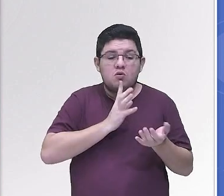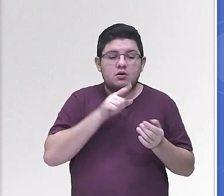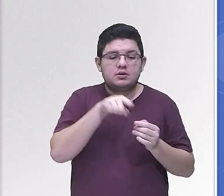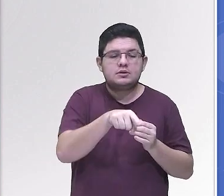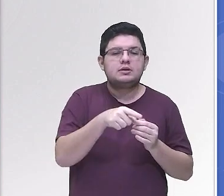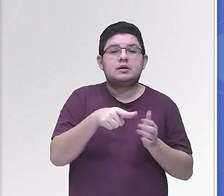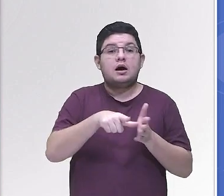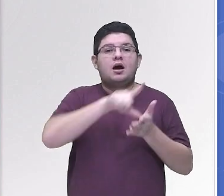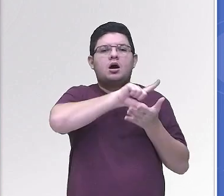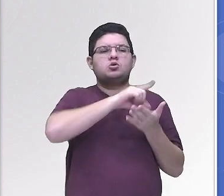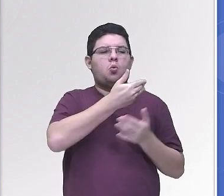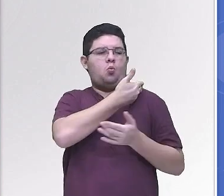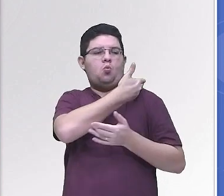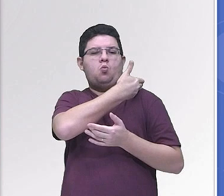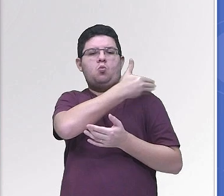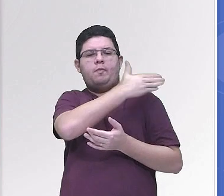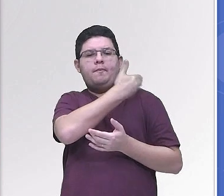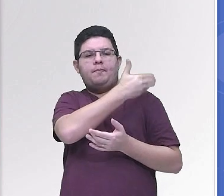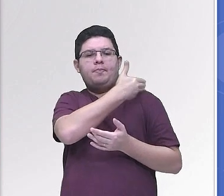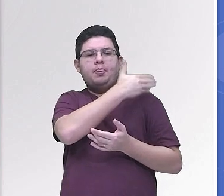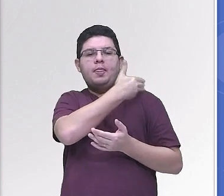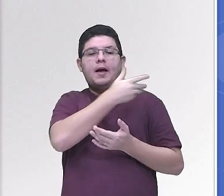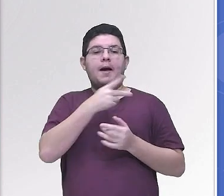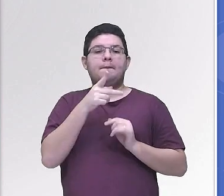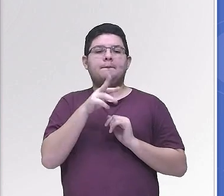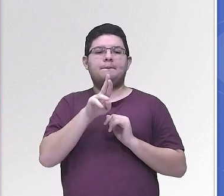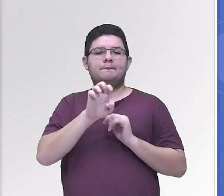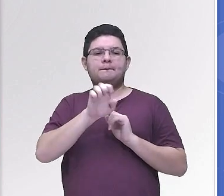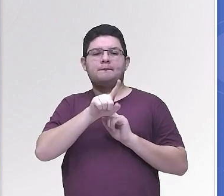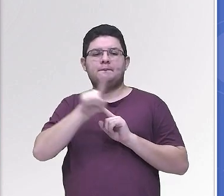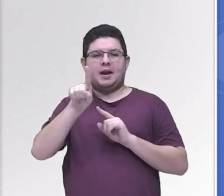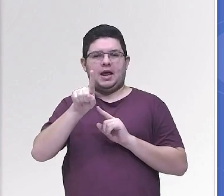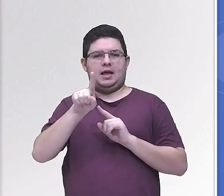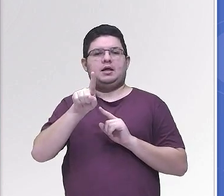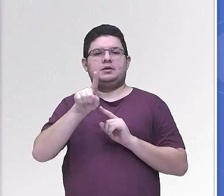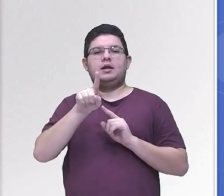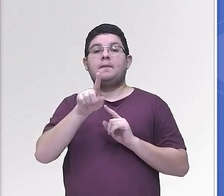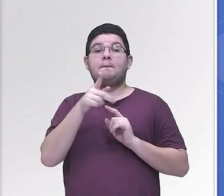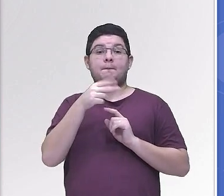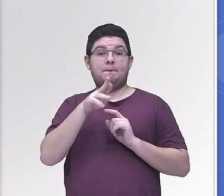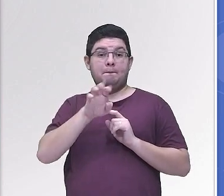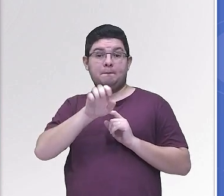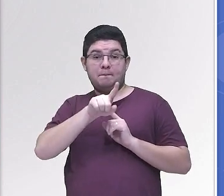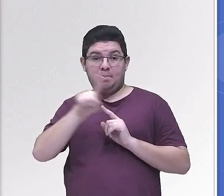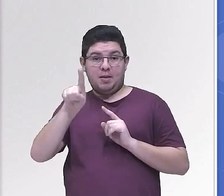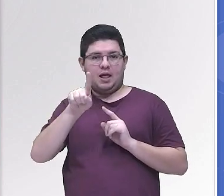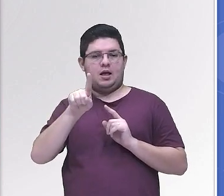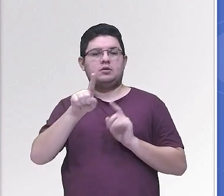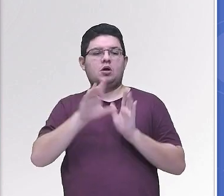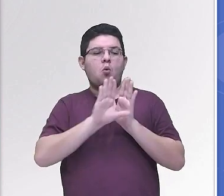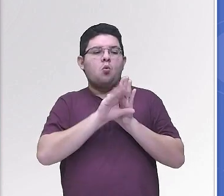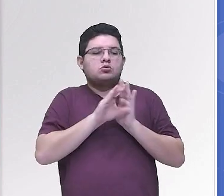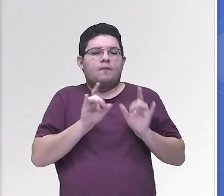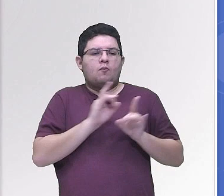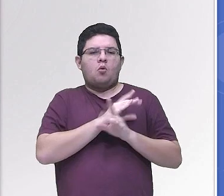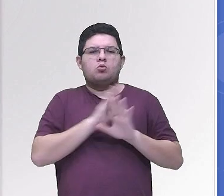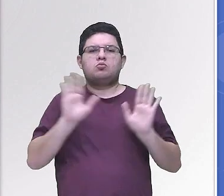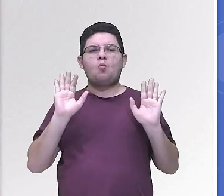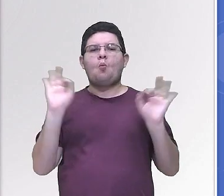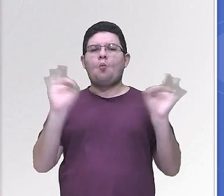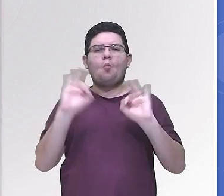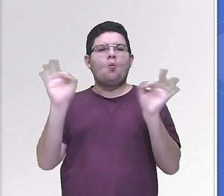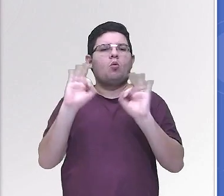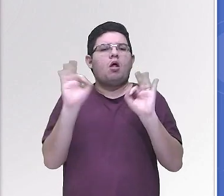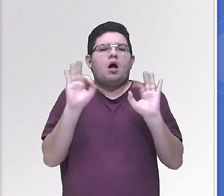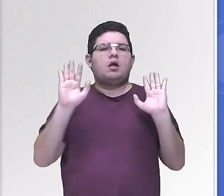preconceitos. Olha só que coisa interessante. Conhecer o que é investigado sem nenhum tipo de preconceito e preconceitos.